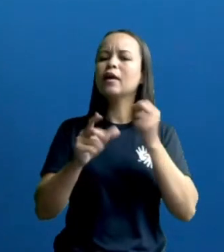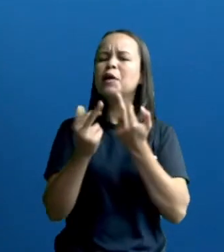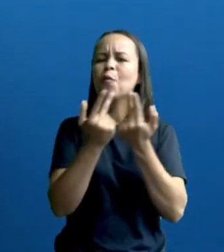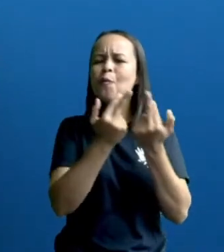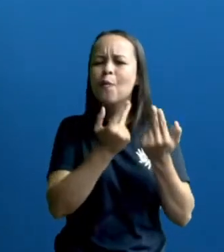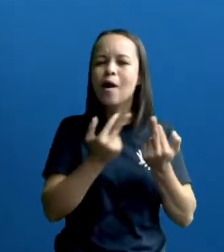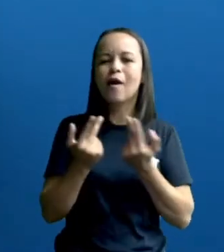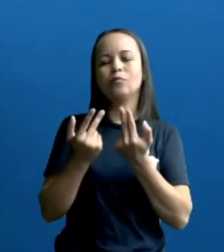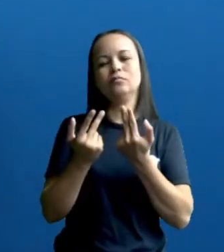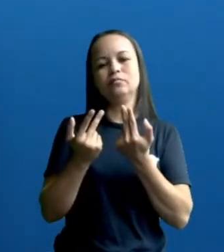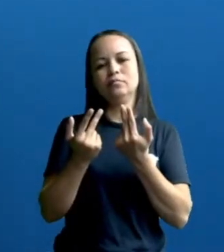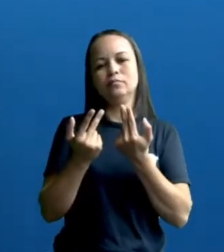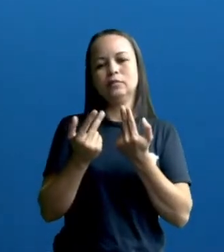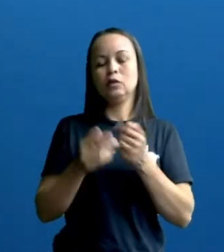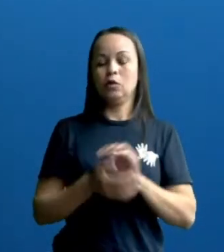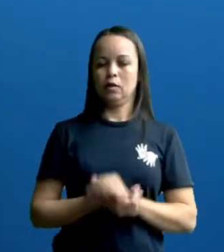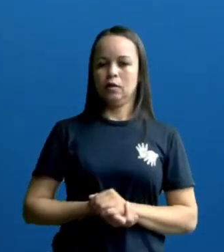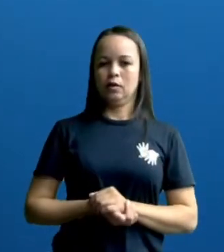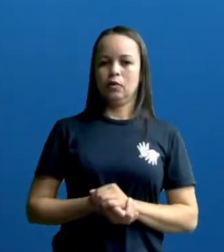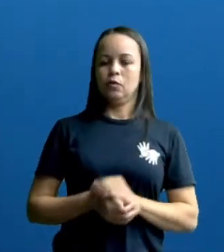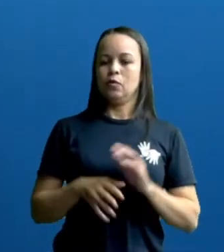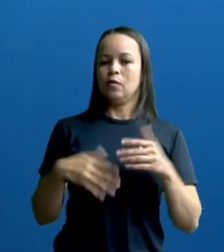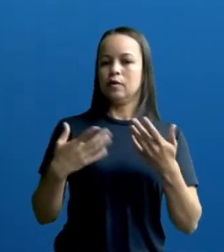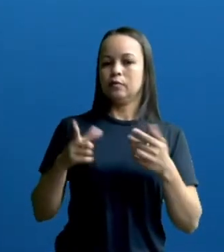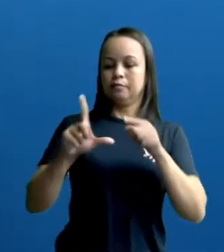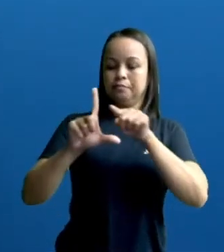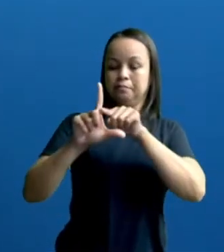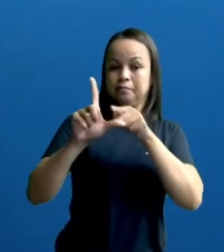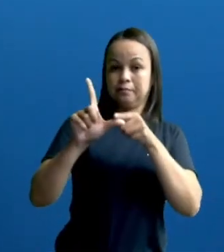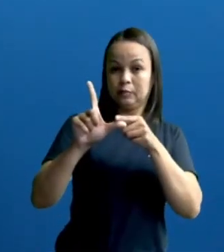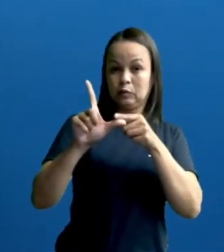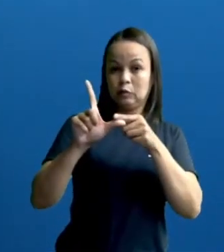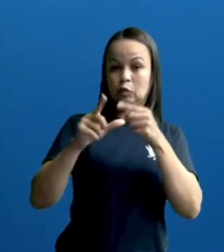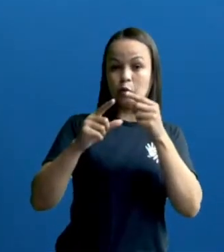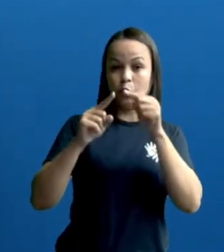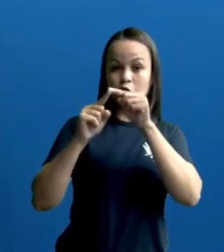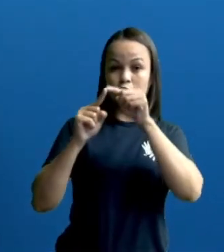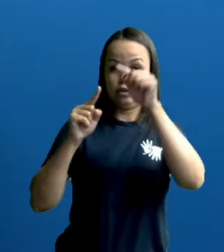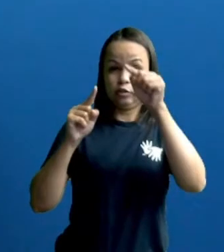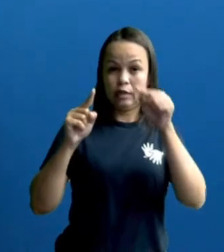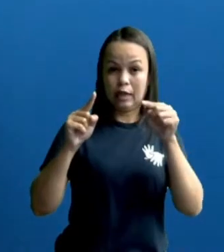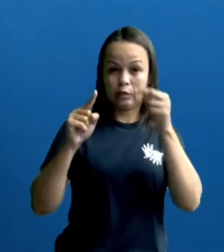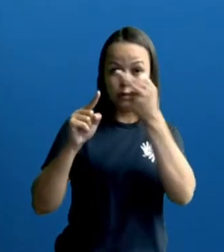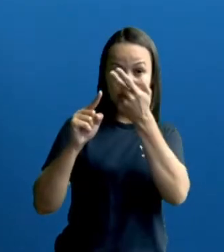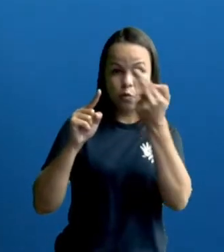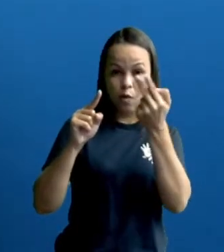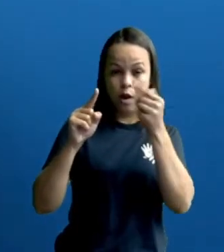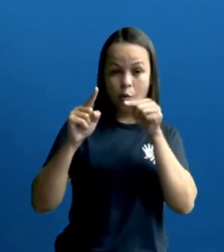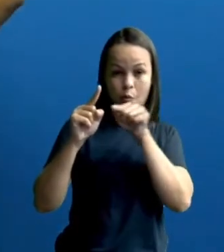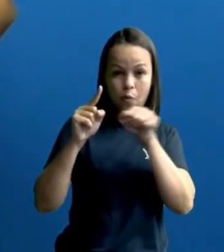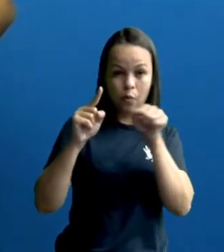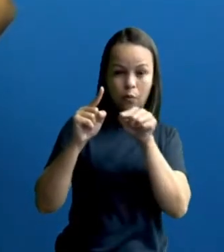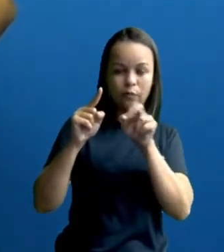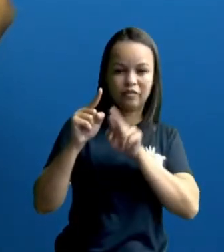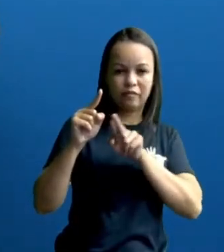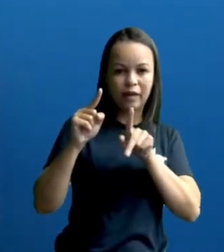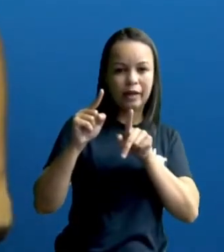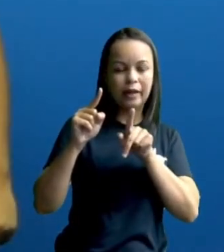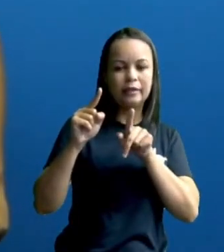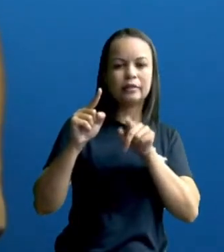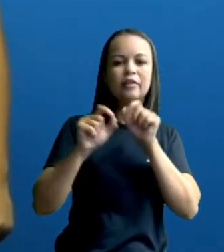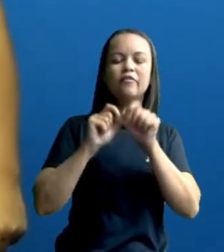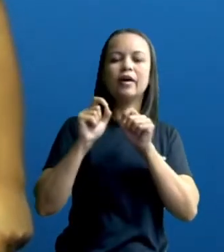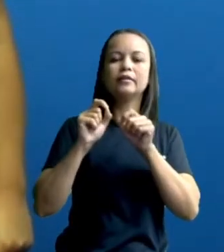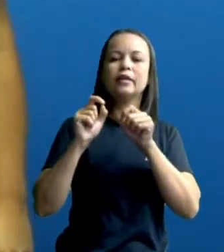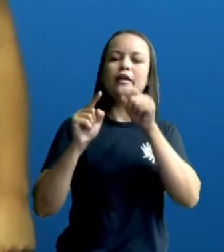iguais. Um triângulo que tem 2 lados iguais e um lado diferente